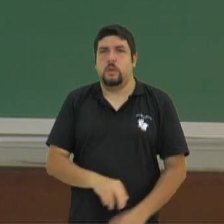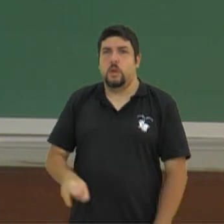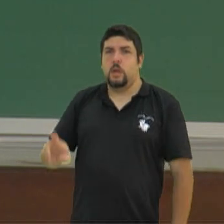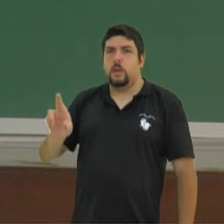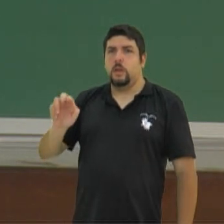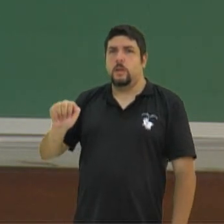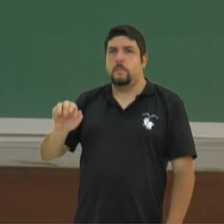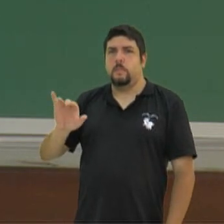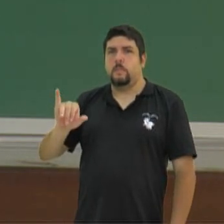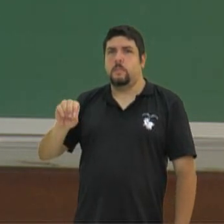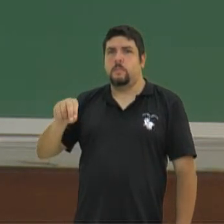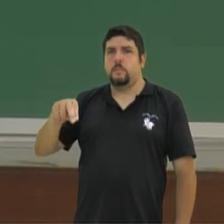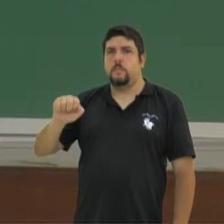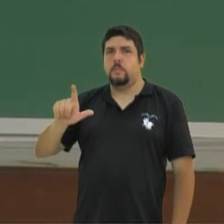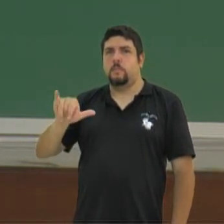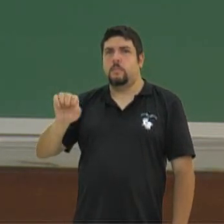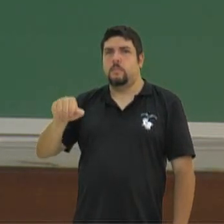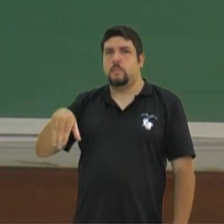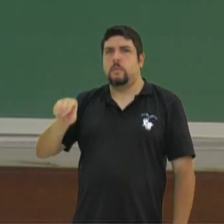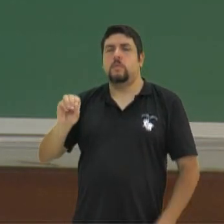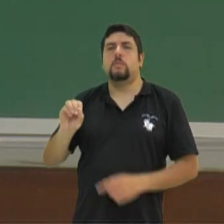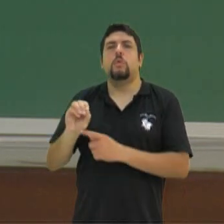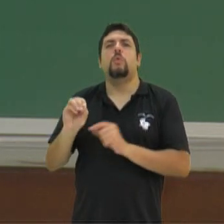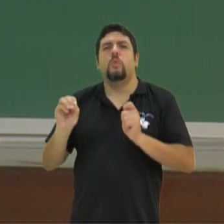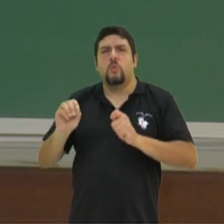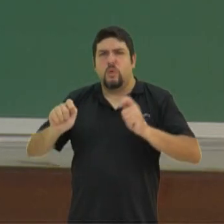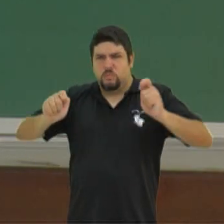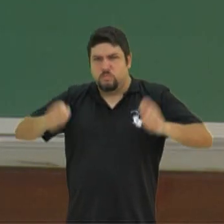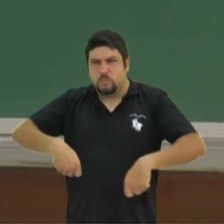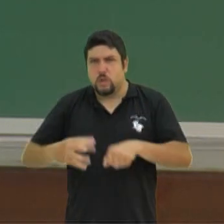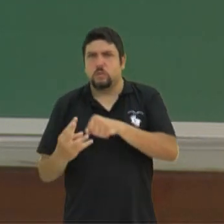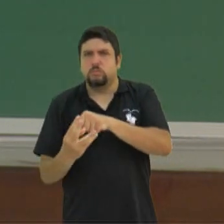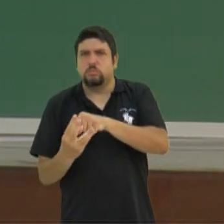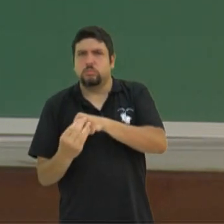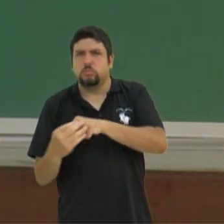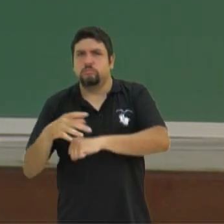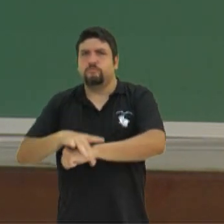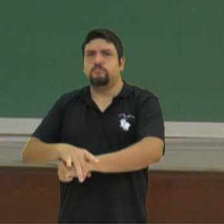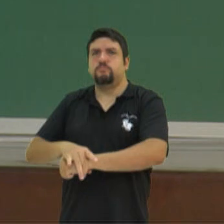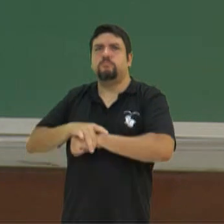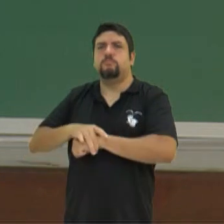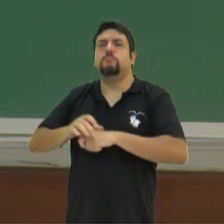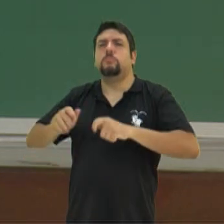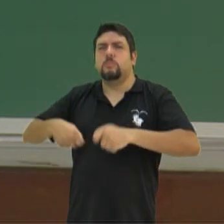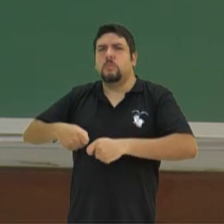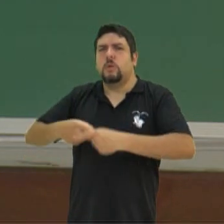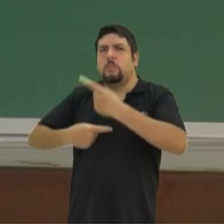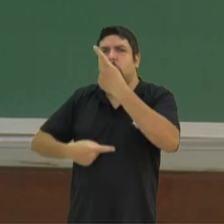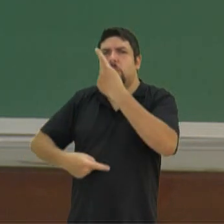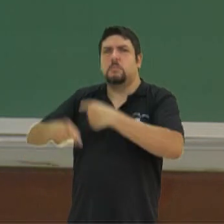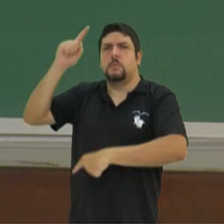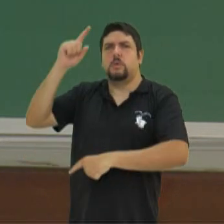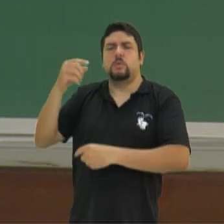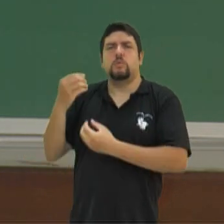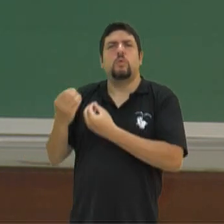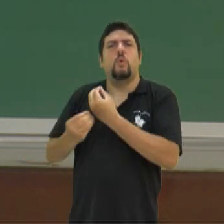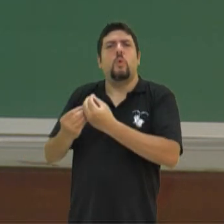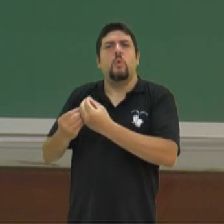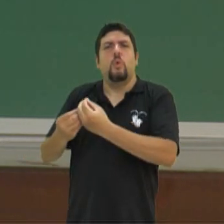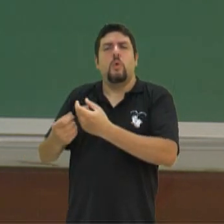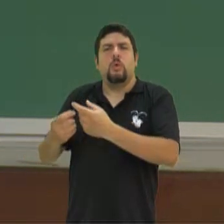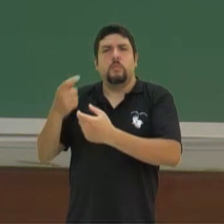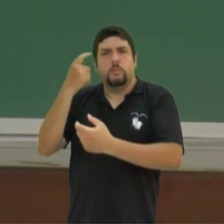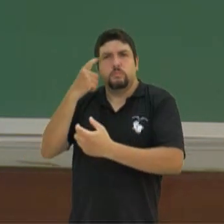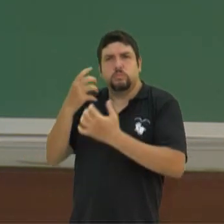filosófica que defende a possibilidade de alcançar conhecimentos seguros através da razão. E